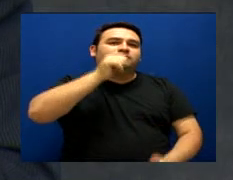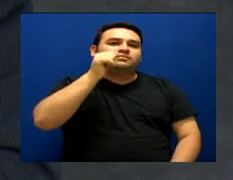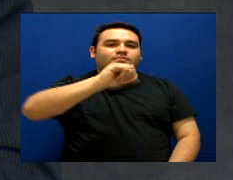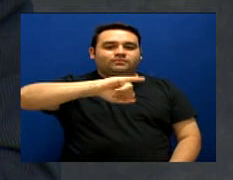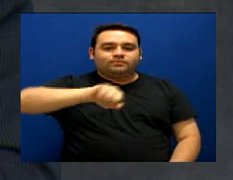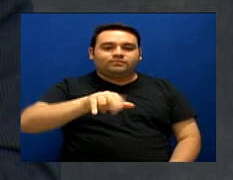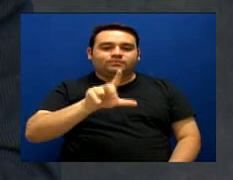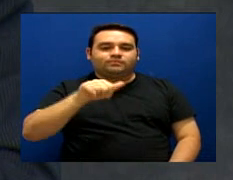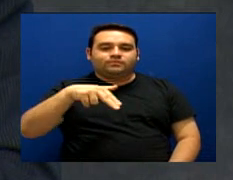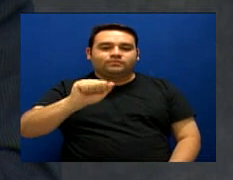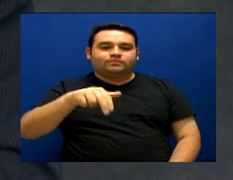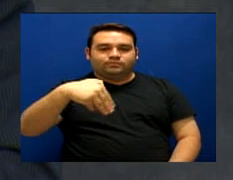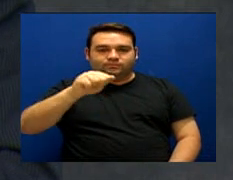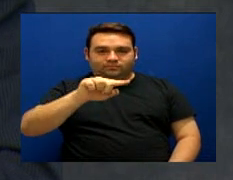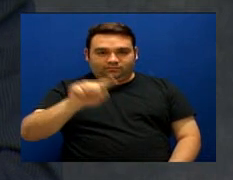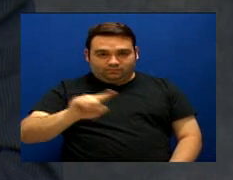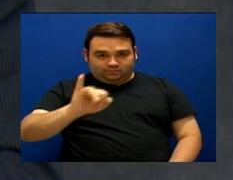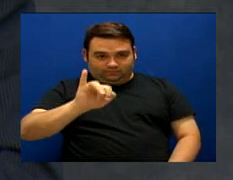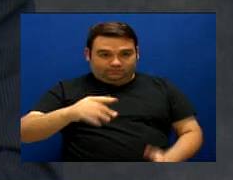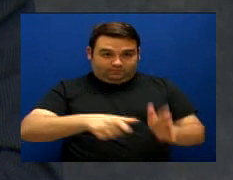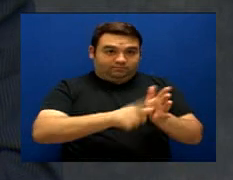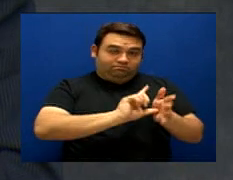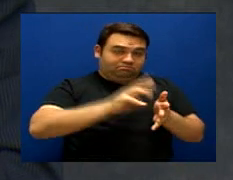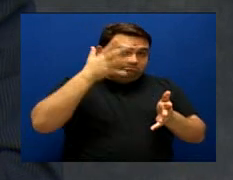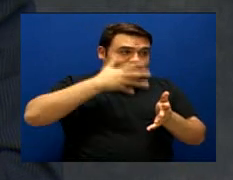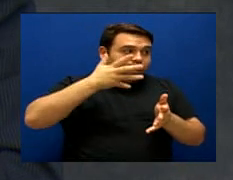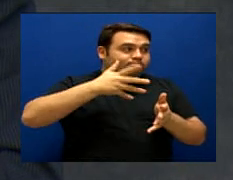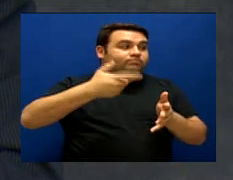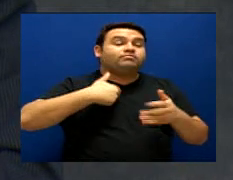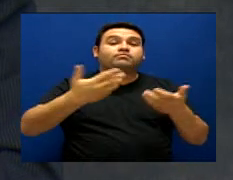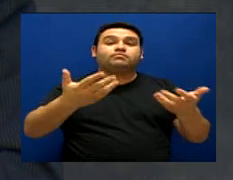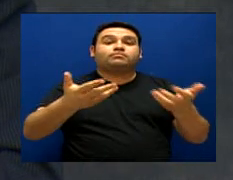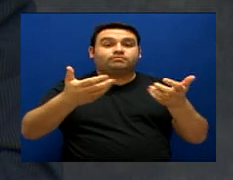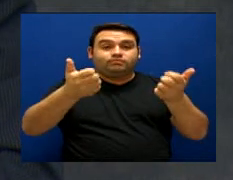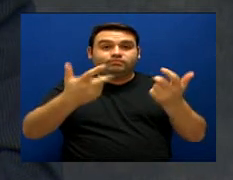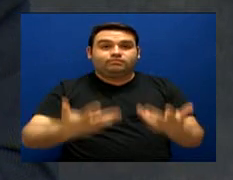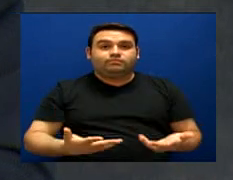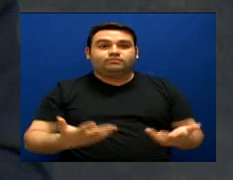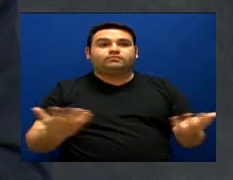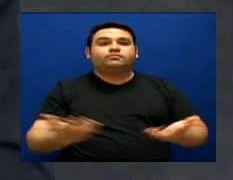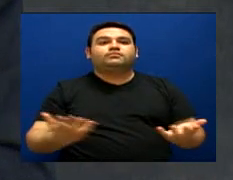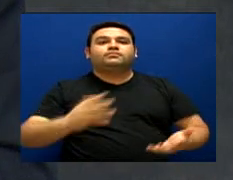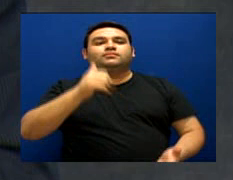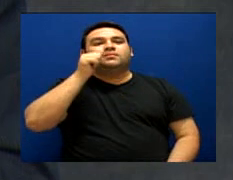doutora Juliana Mazei, eu gostaria